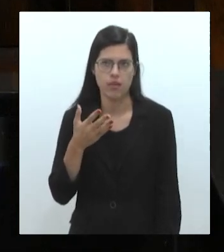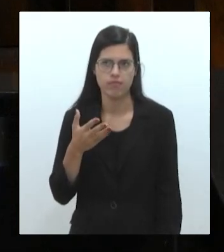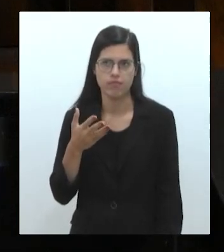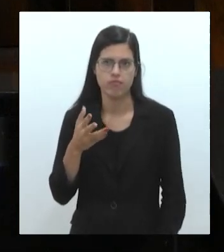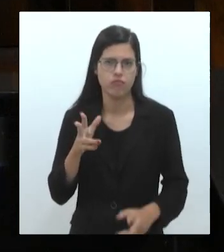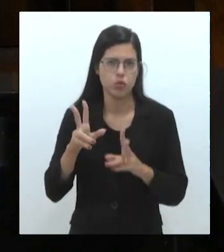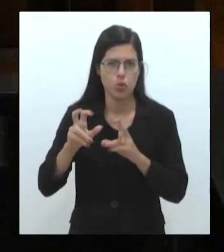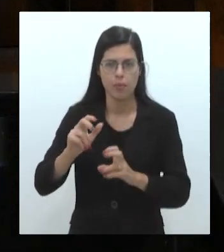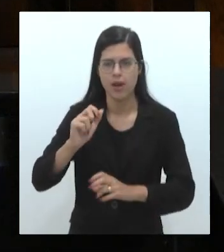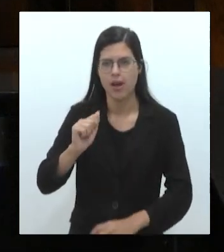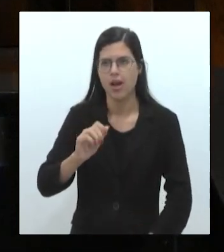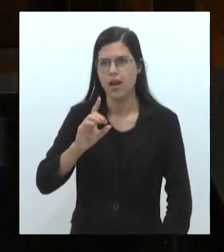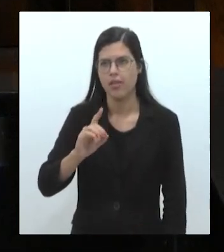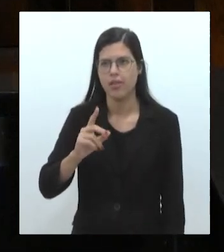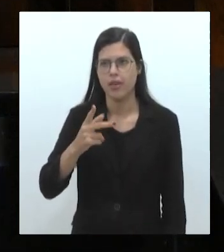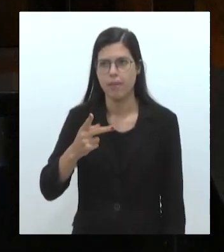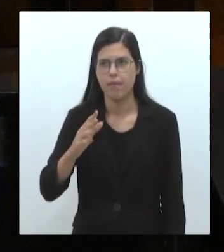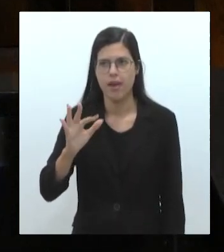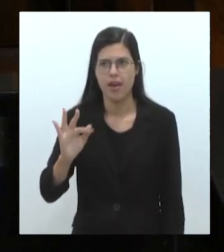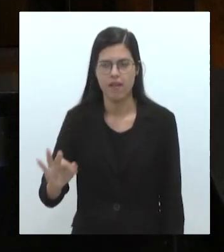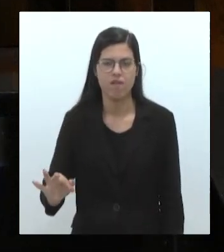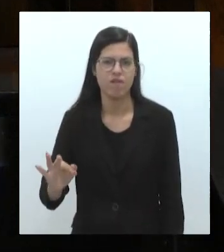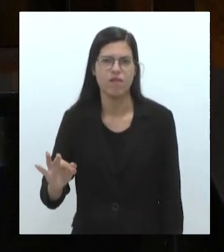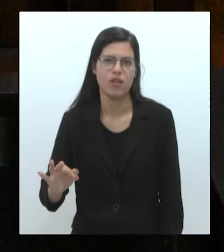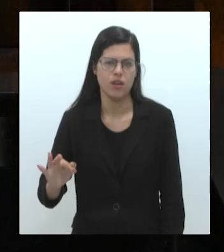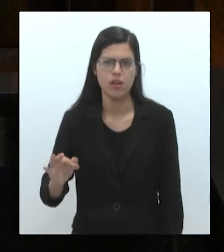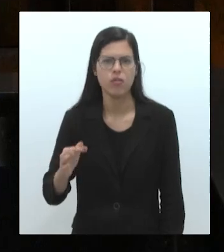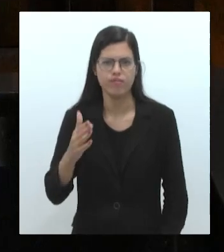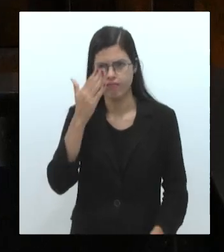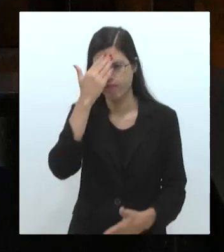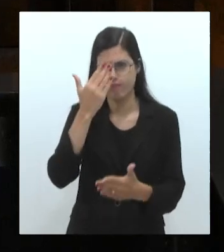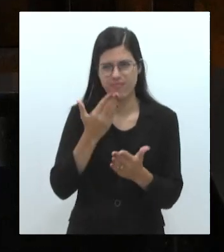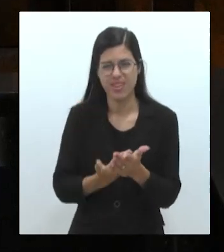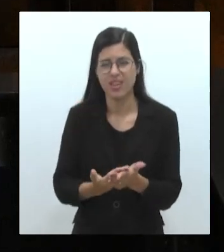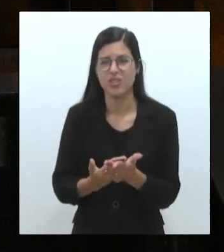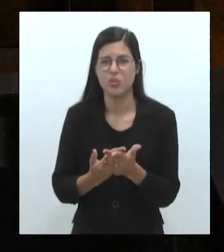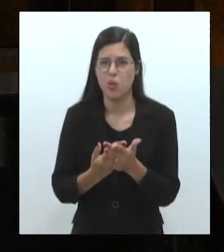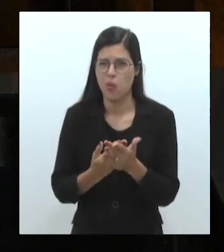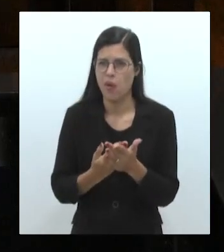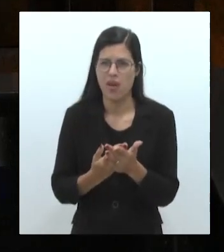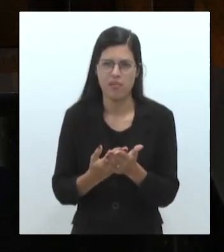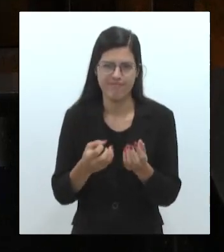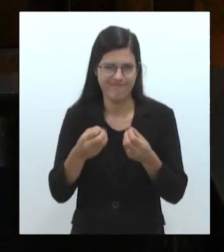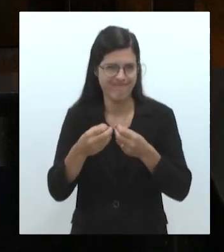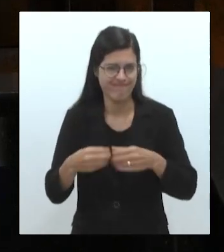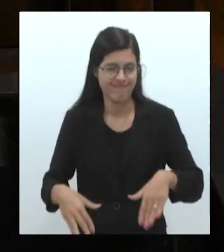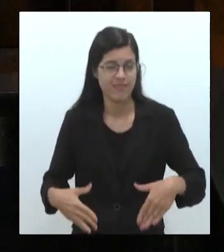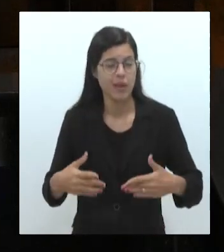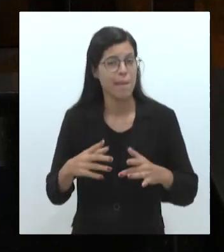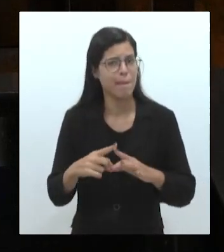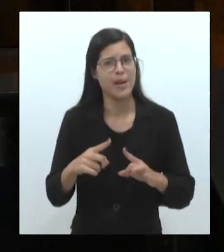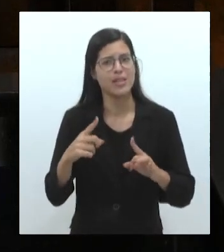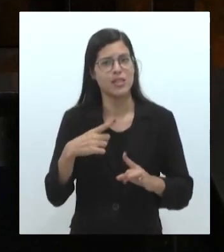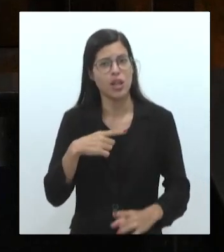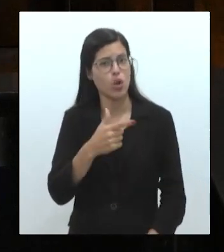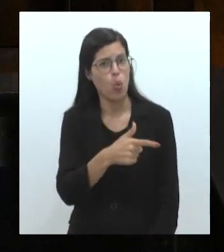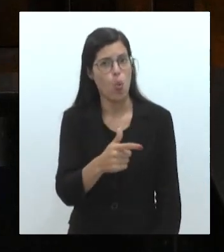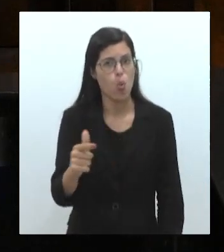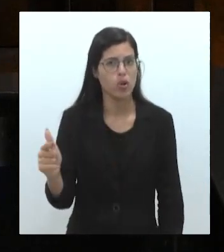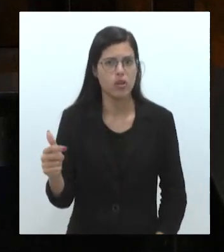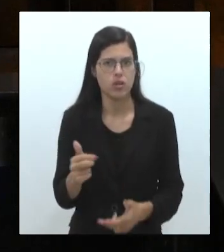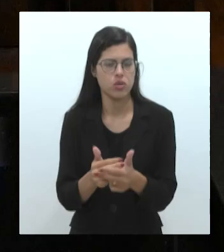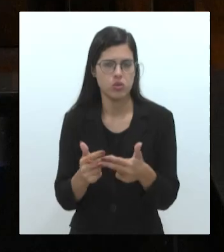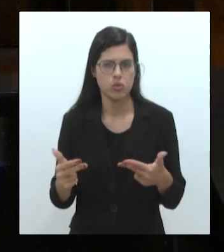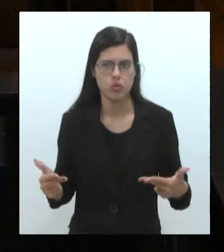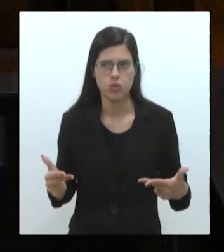da DPF, no qual eu acho um absurdo, mas existem outras questões que fazem a gente